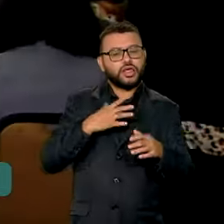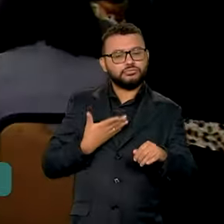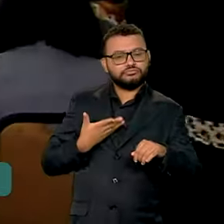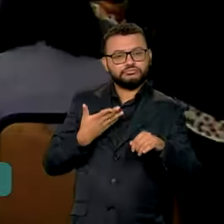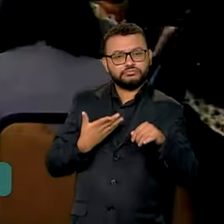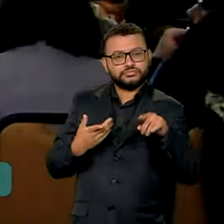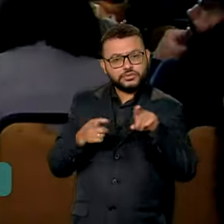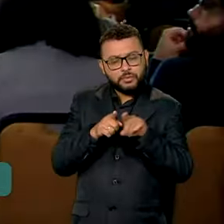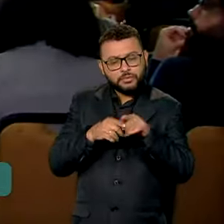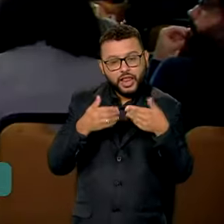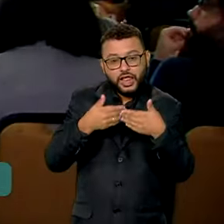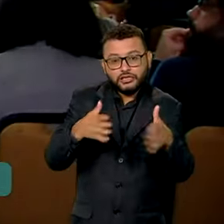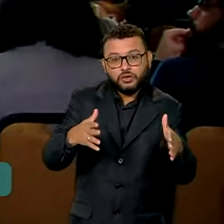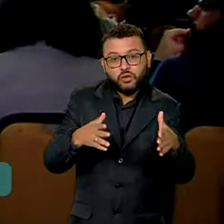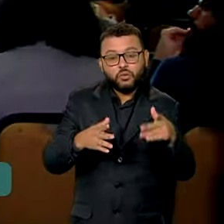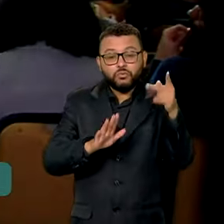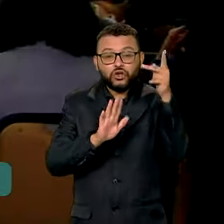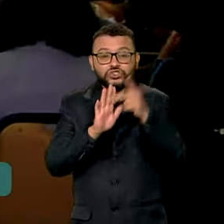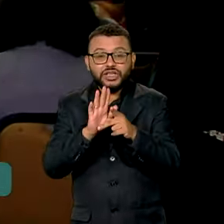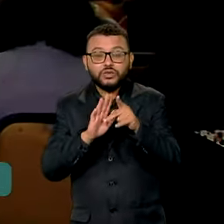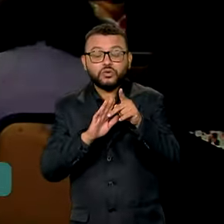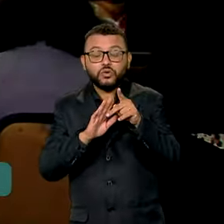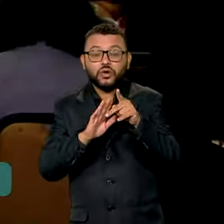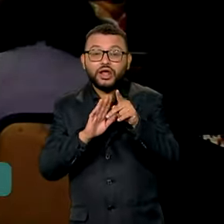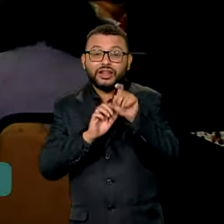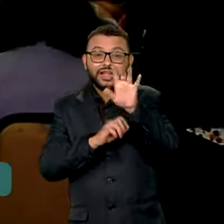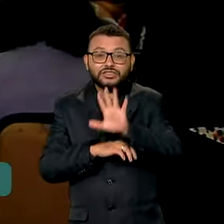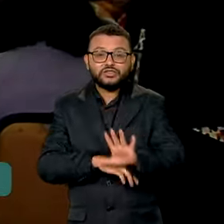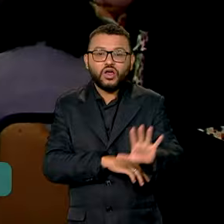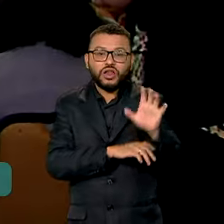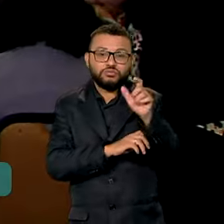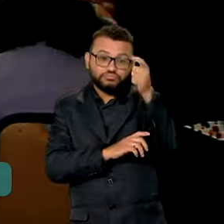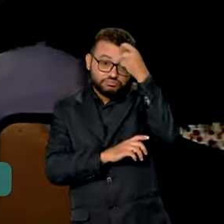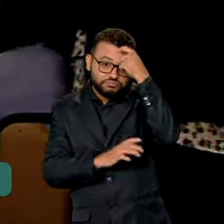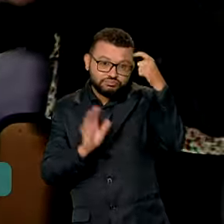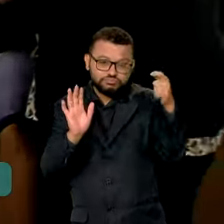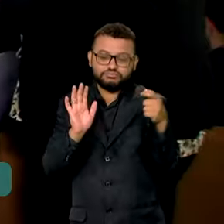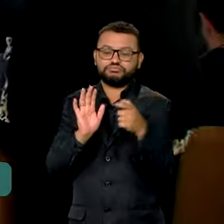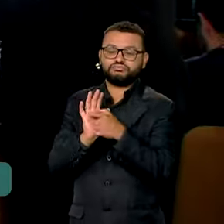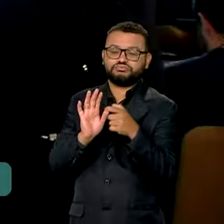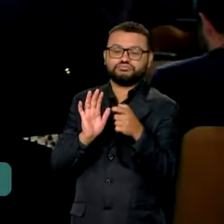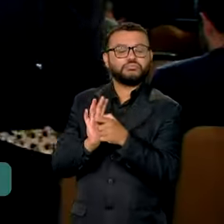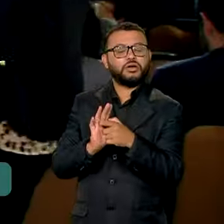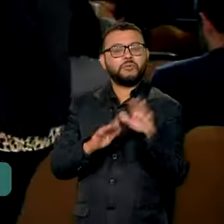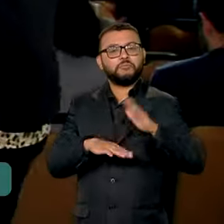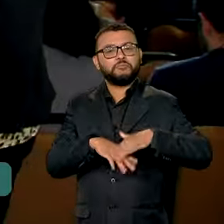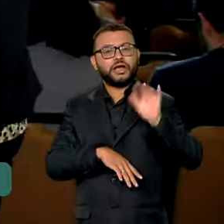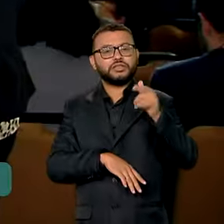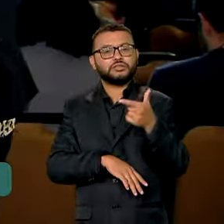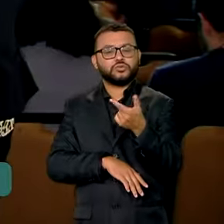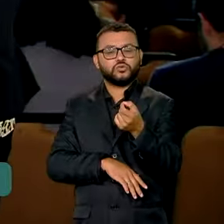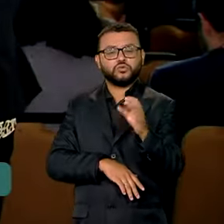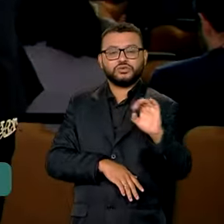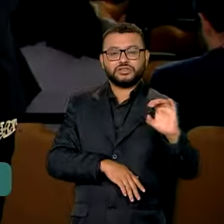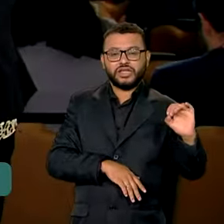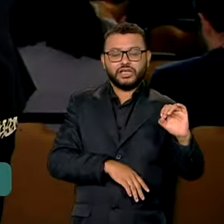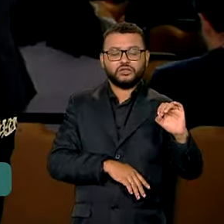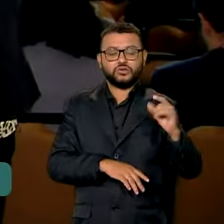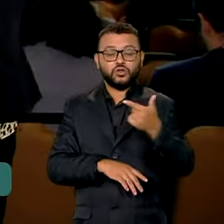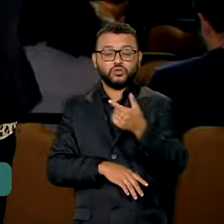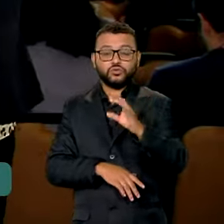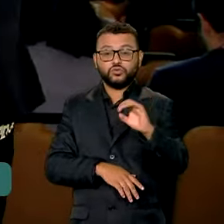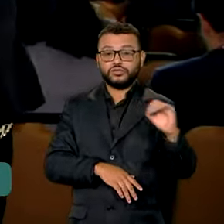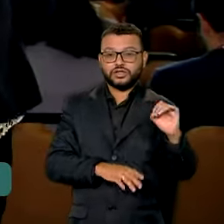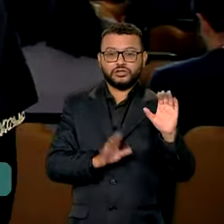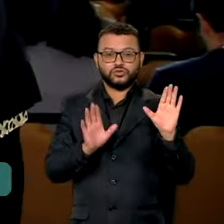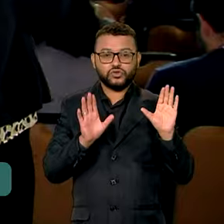o lançamento do Plano Nacional de Inteligência Artificial. Após as mais de 200 conferências que aconteceram